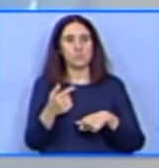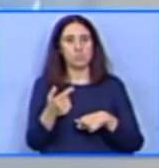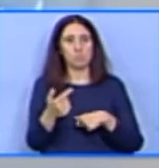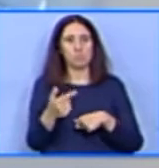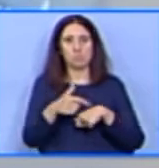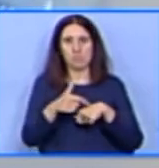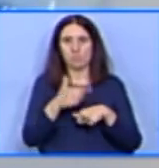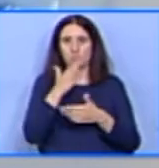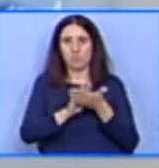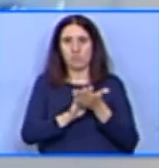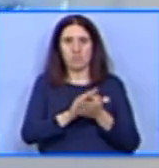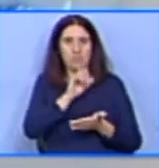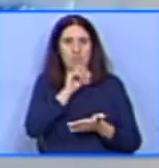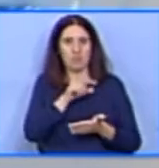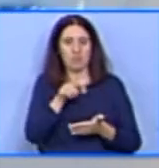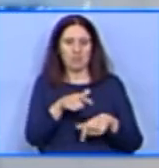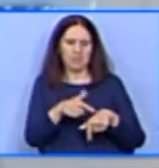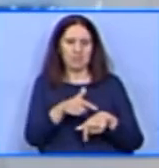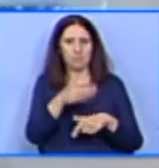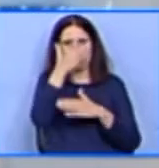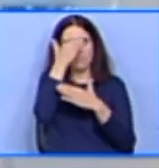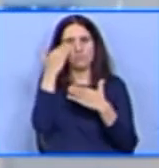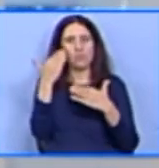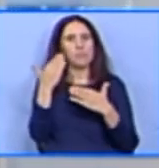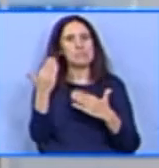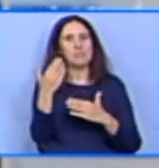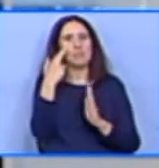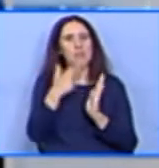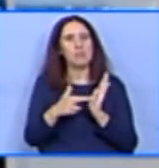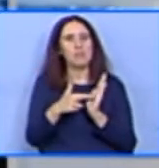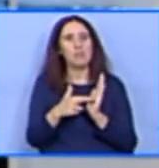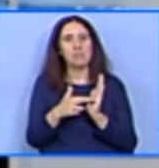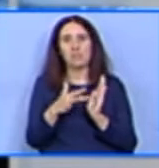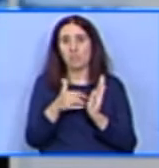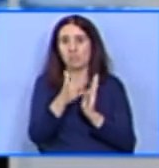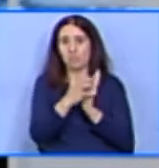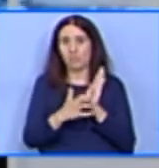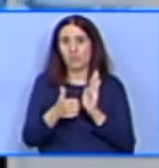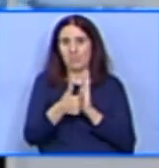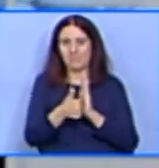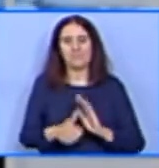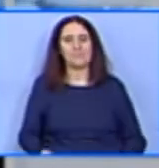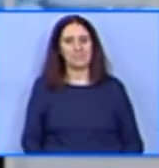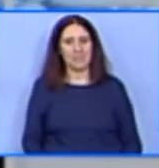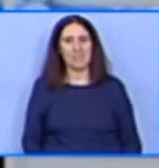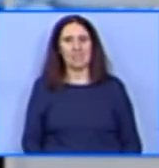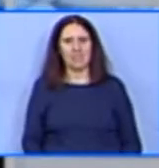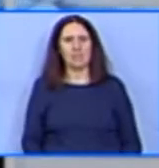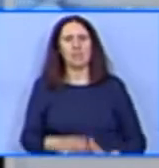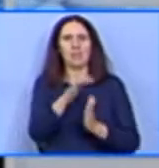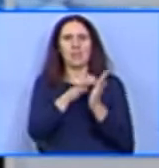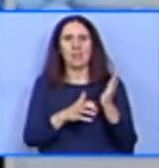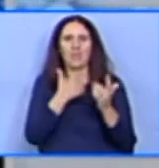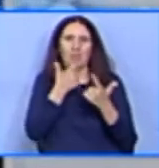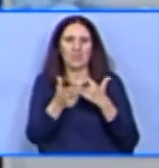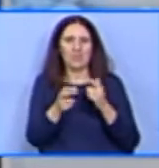utilizar aqui neste tempo de verão é a ler a Sagrada Escritura. E em vez de a lermos à toa, deixem-me